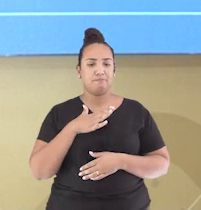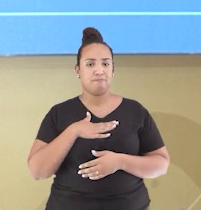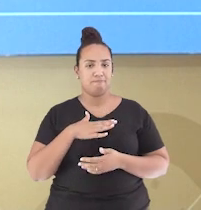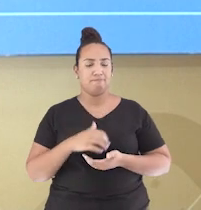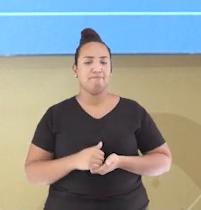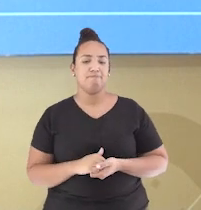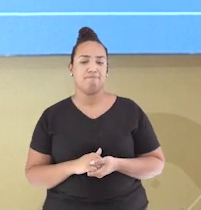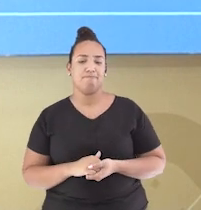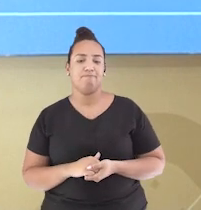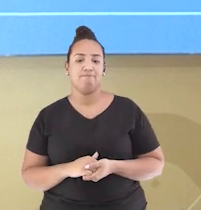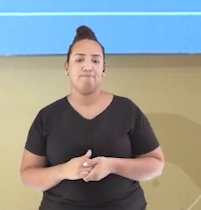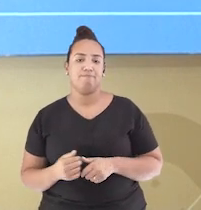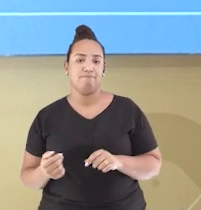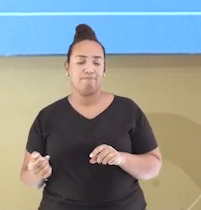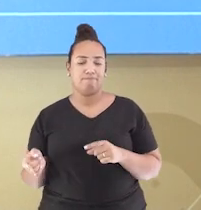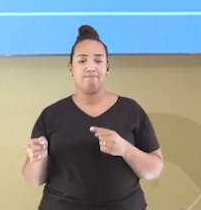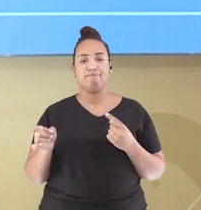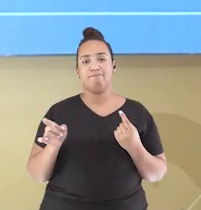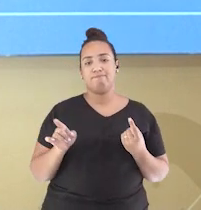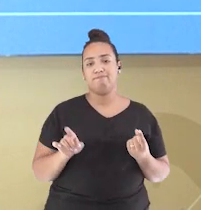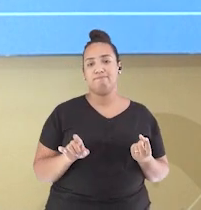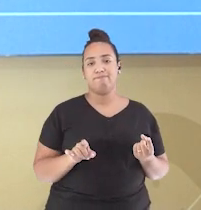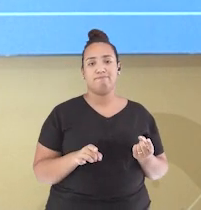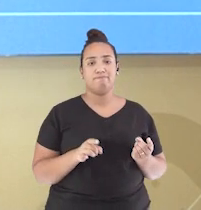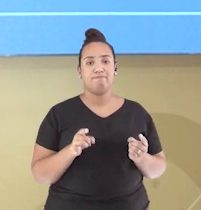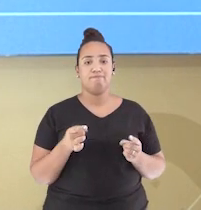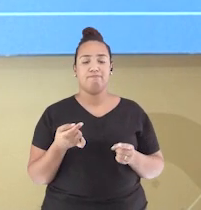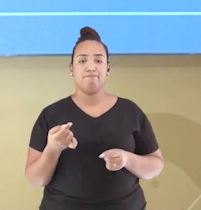1, 2, 3, 4. 1, 2, 3. Oh,